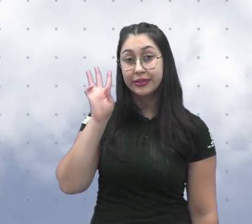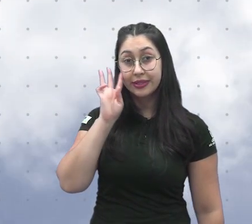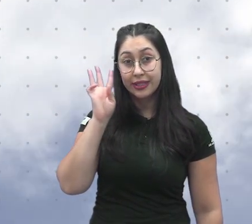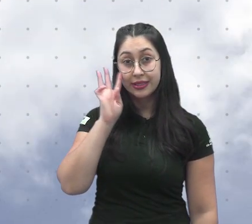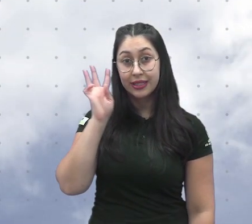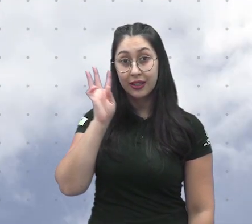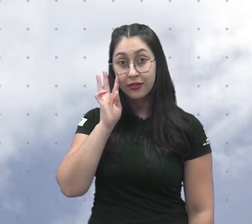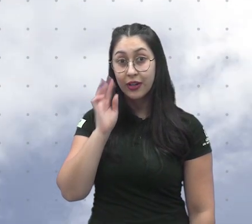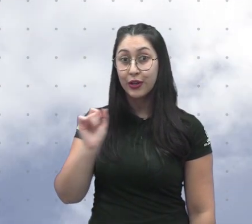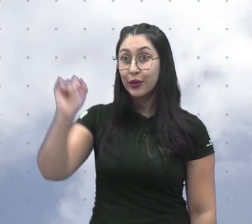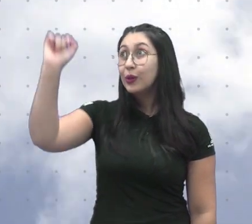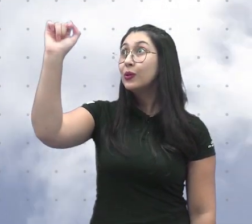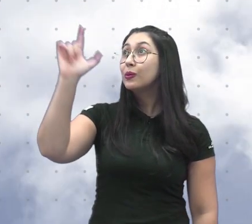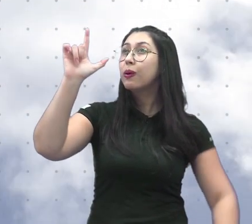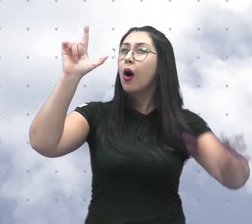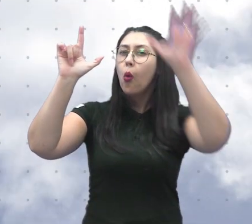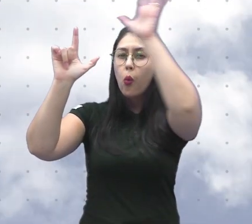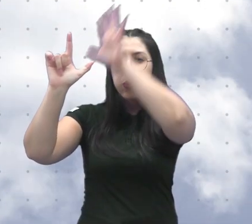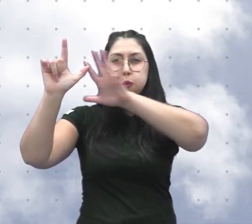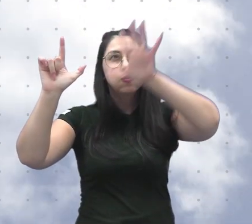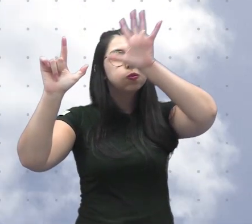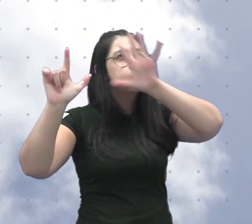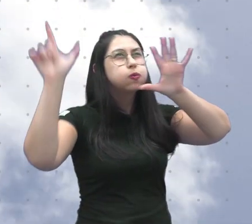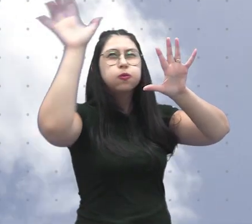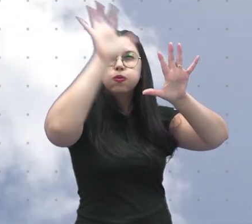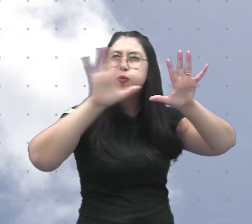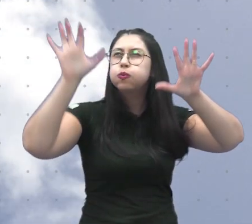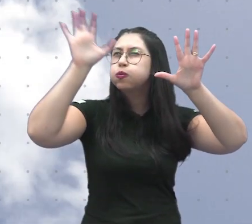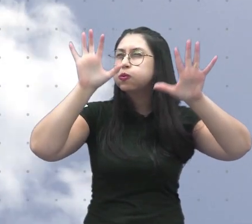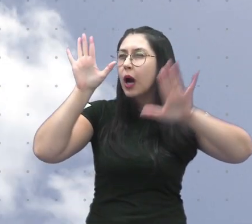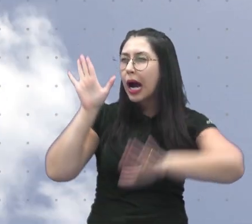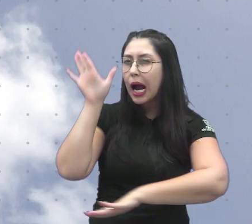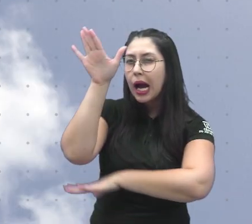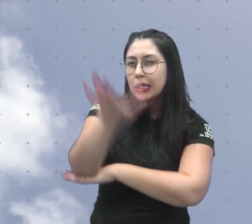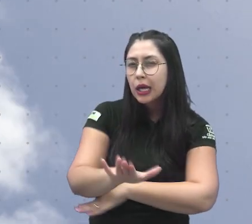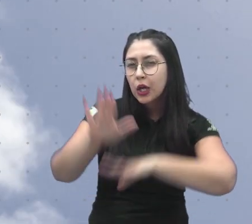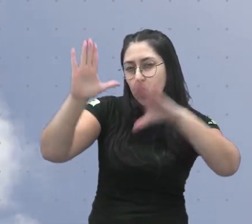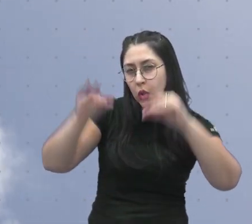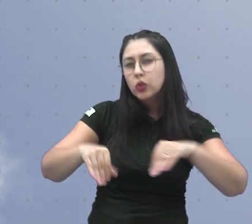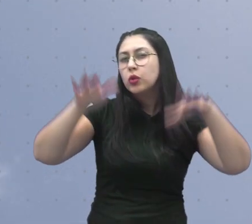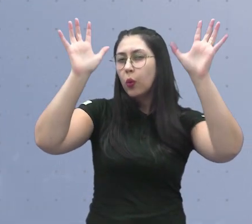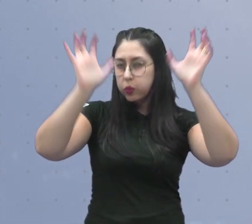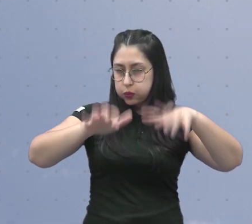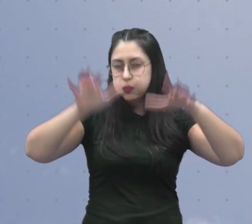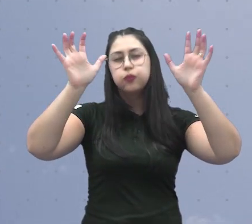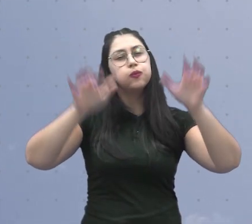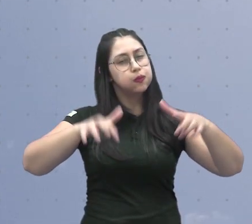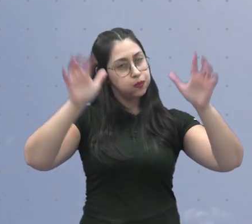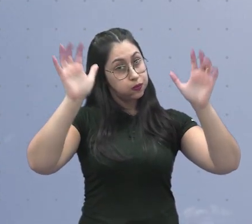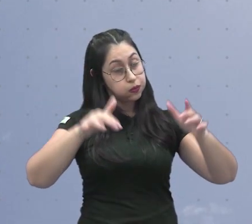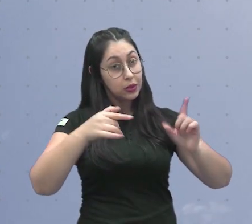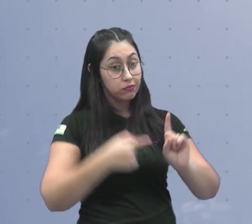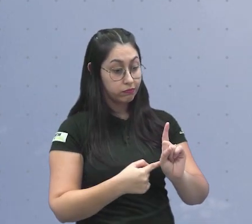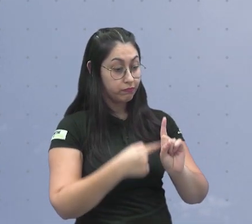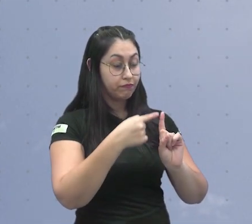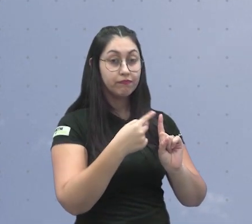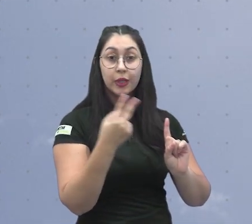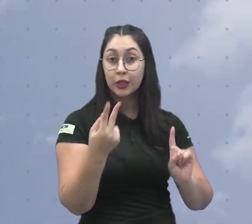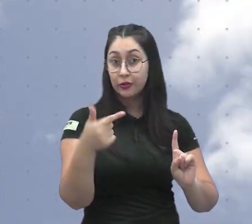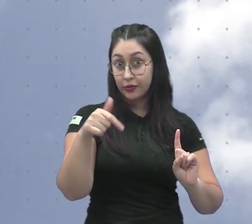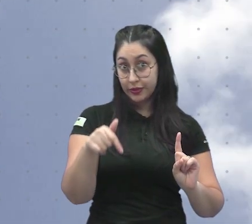Hoje, terça-feira, o dia será de sol entre muitas nuvens. Durante a tarde e pela noite, ocorrem pancadas de